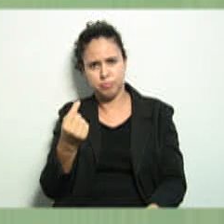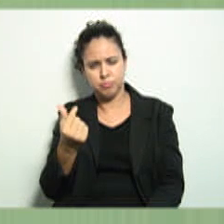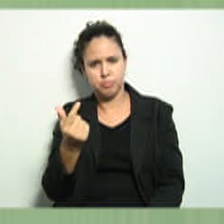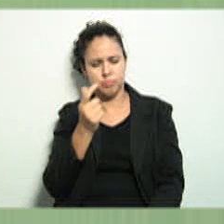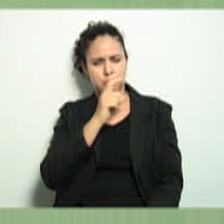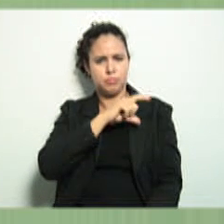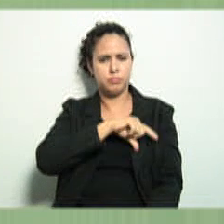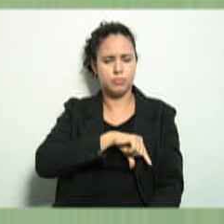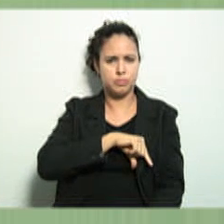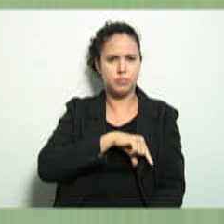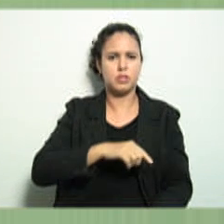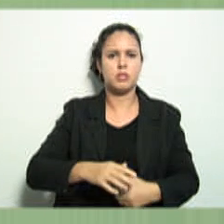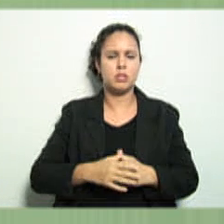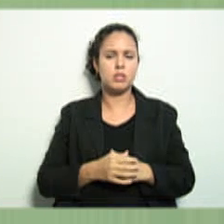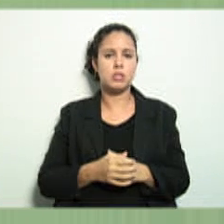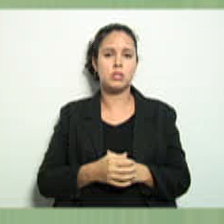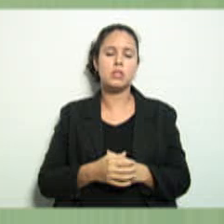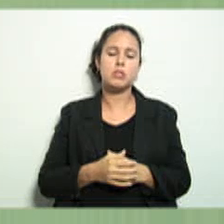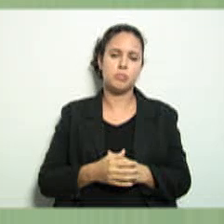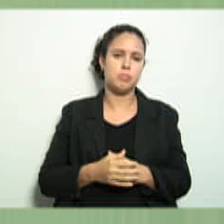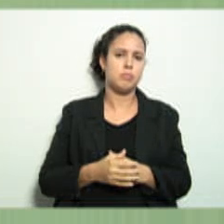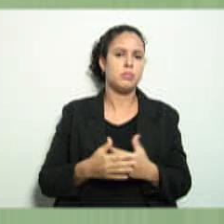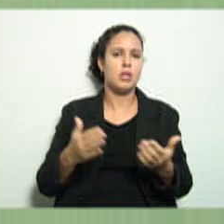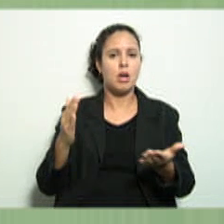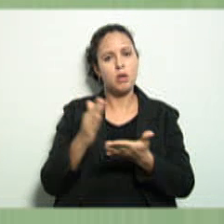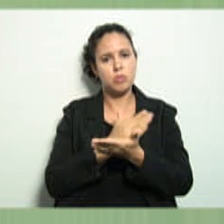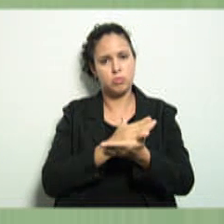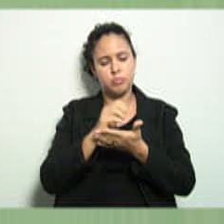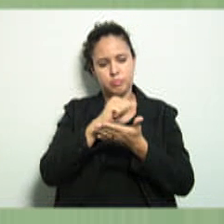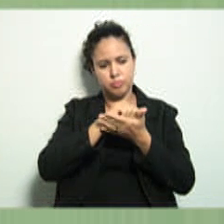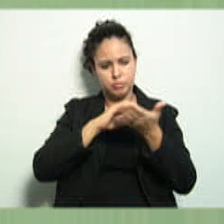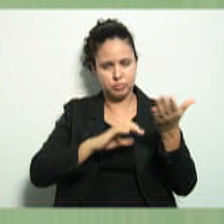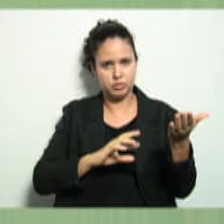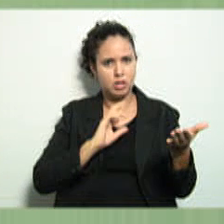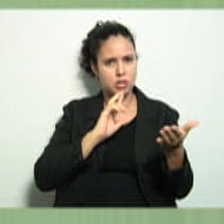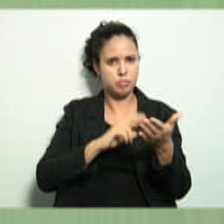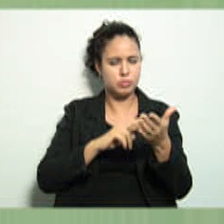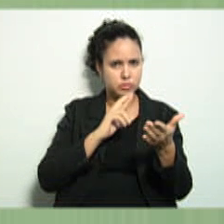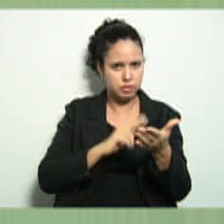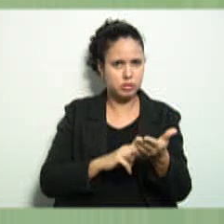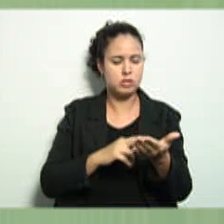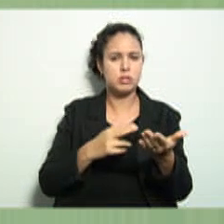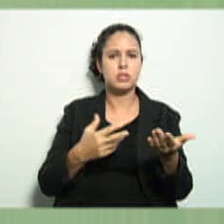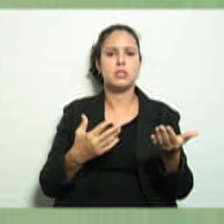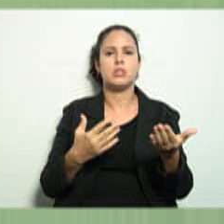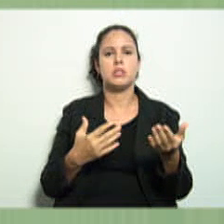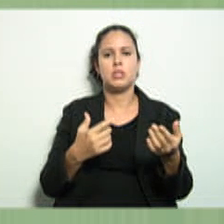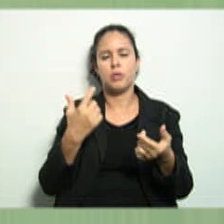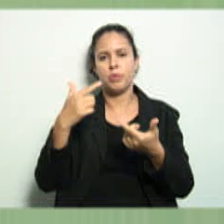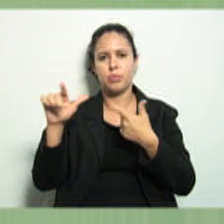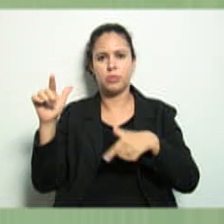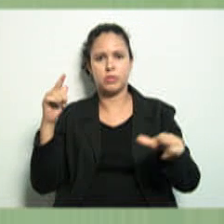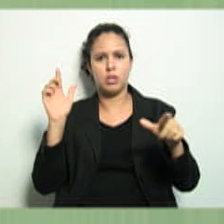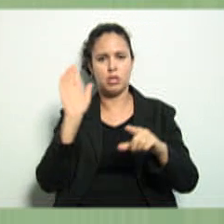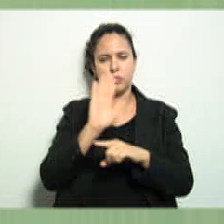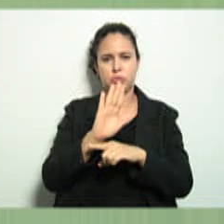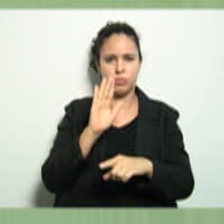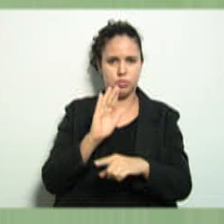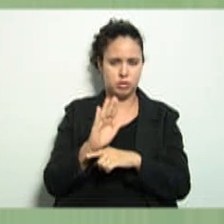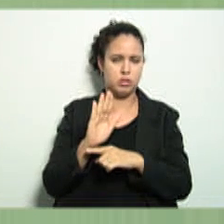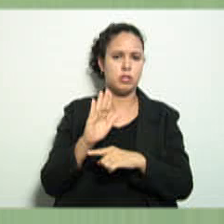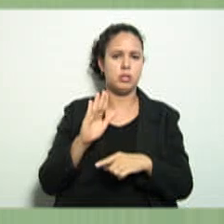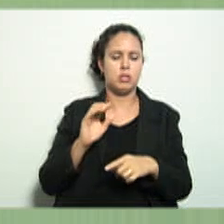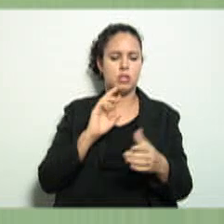teve algumas questões respondidas, outras a gente vai ajudar vocês a responderem aí nesse